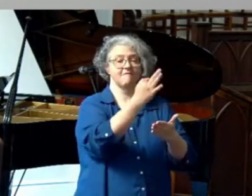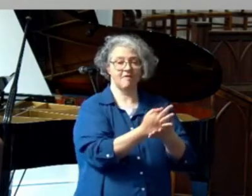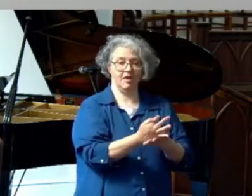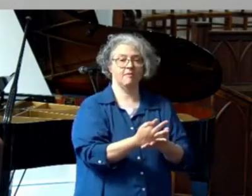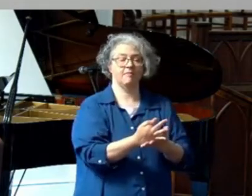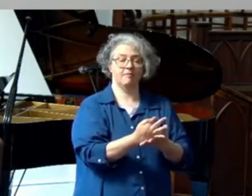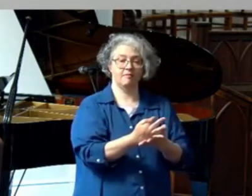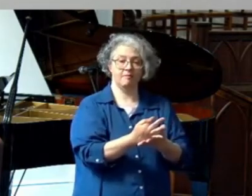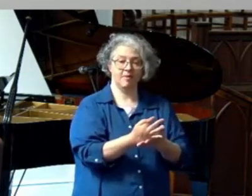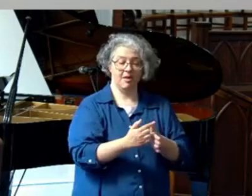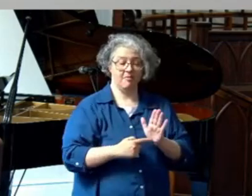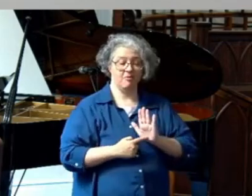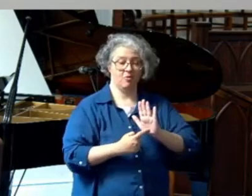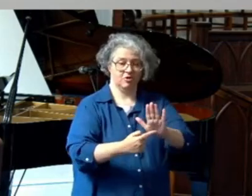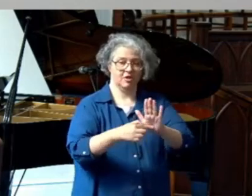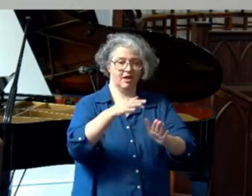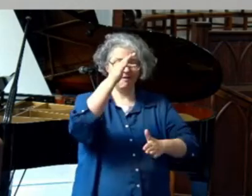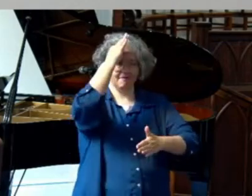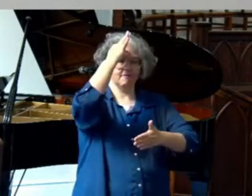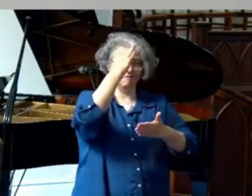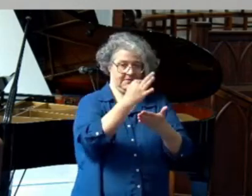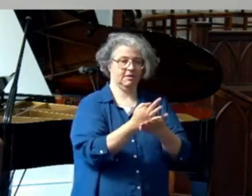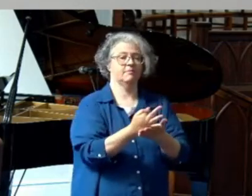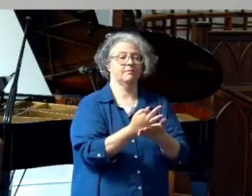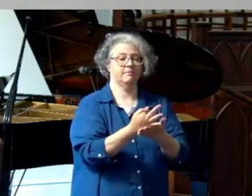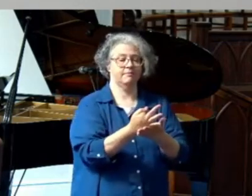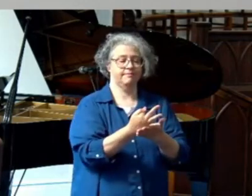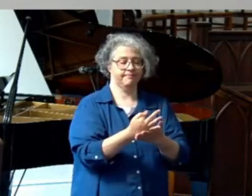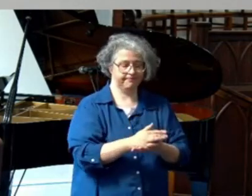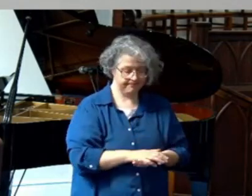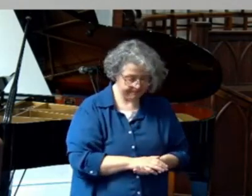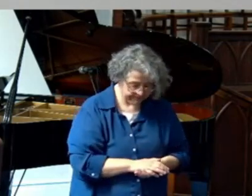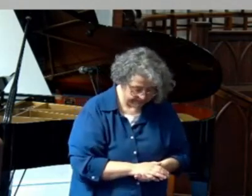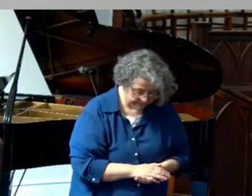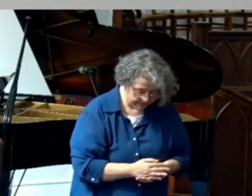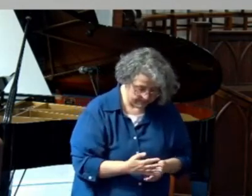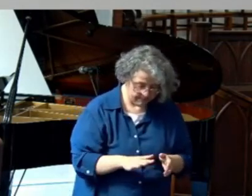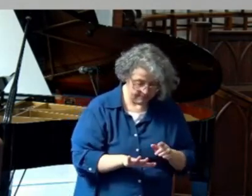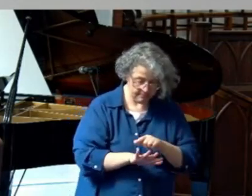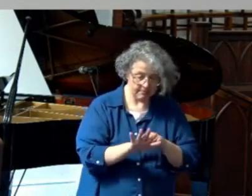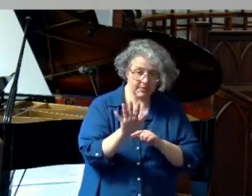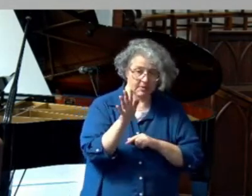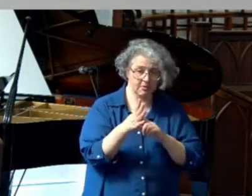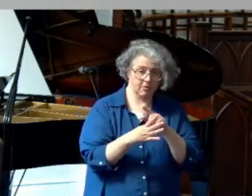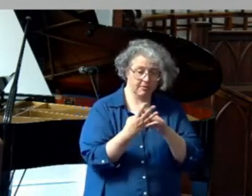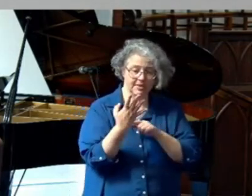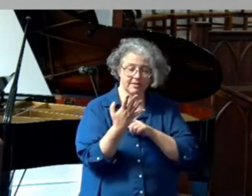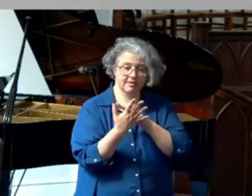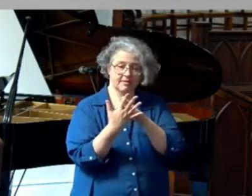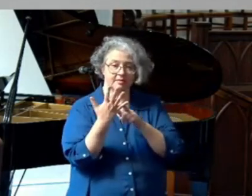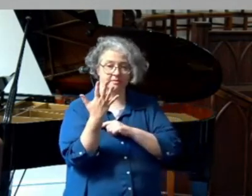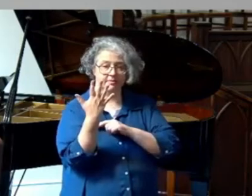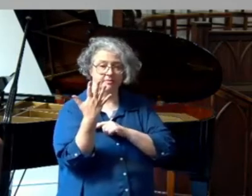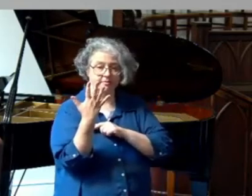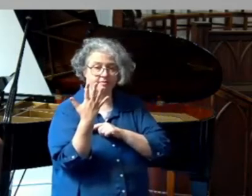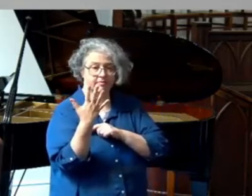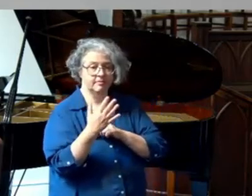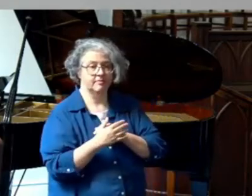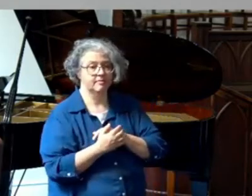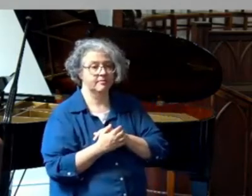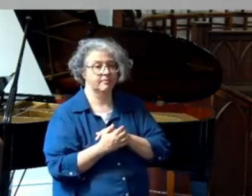uma evidência de fé. Então eu começo pensando aqui sobre alguns homens que